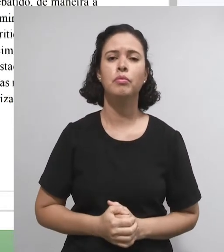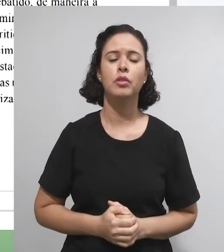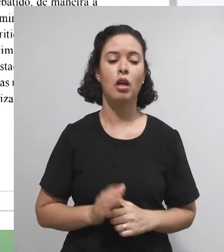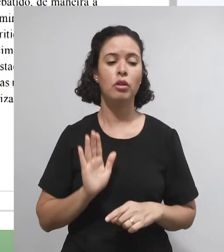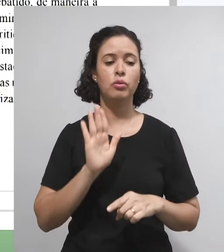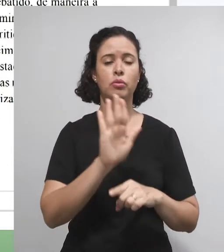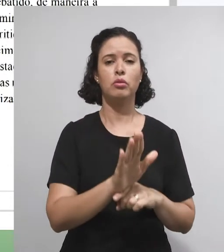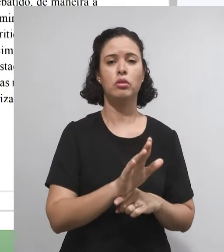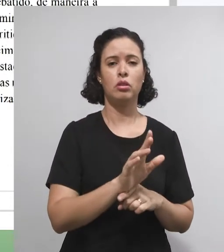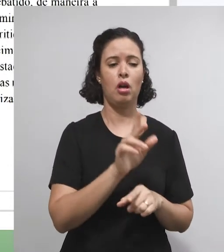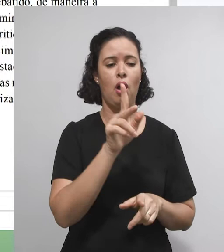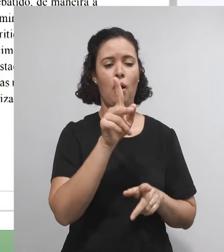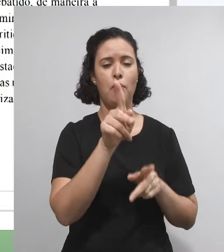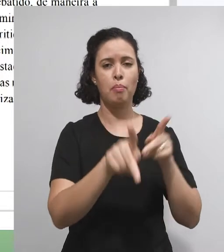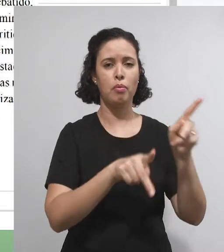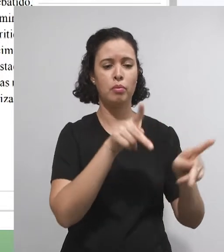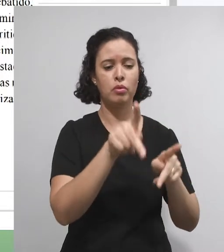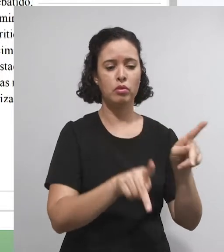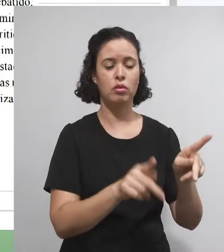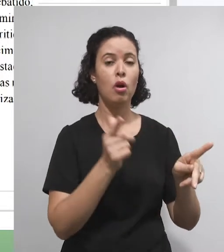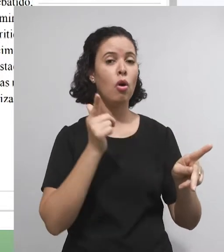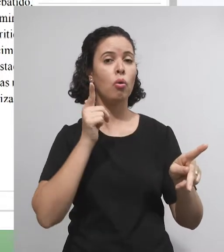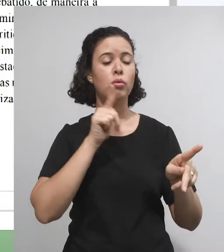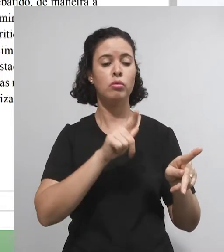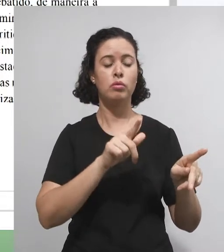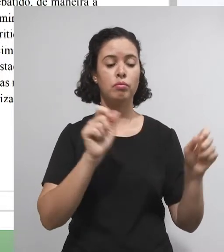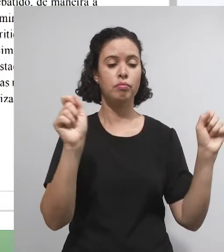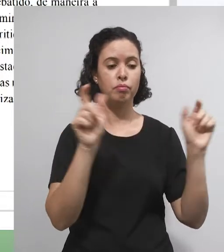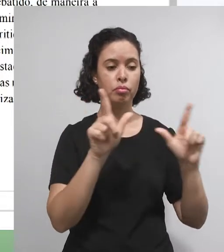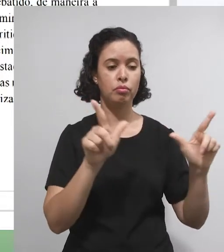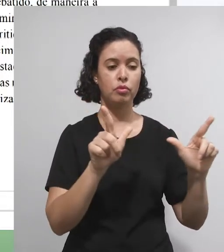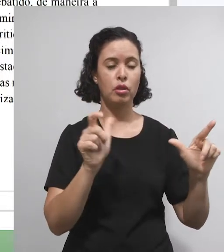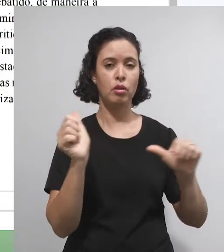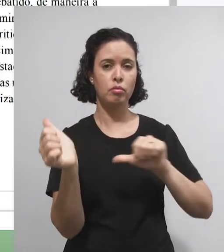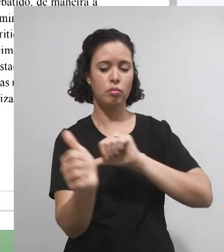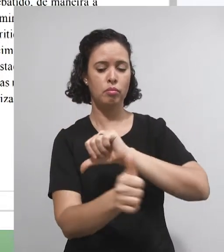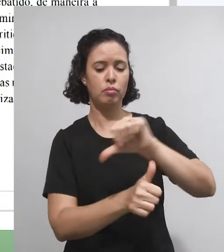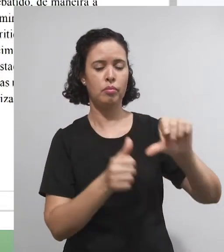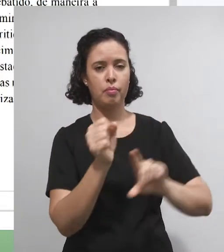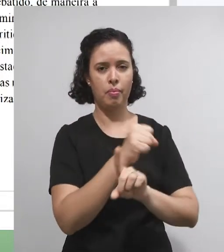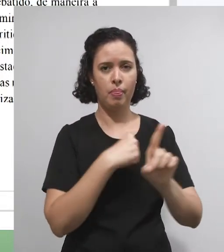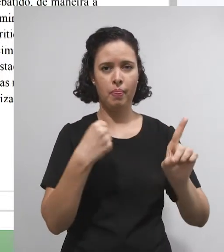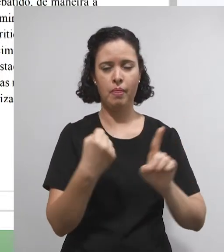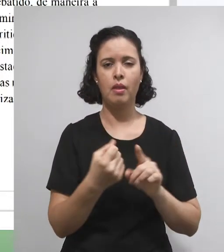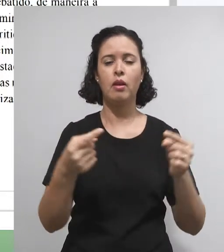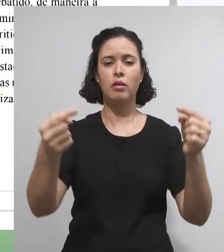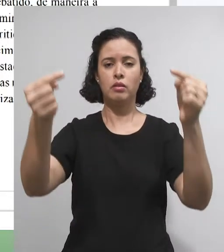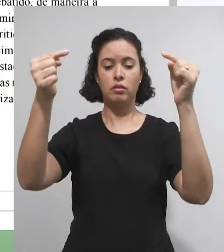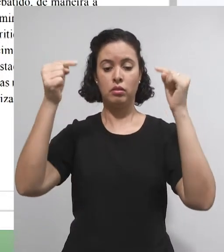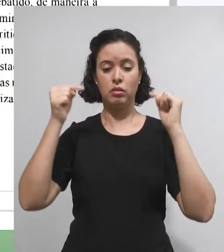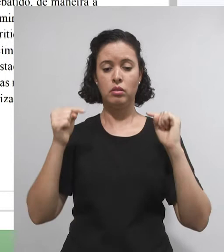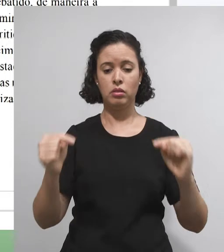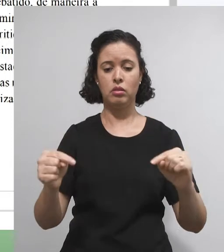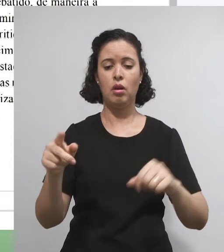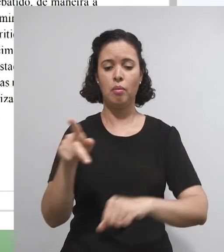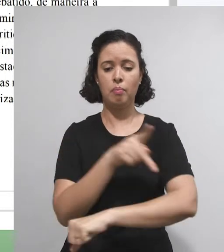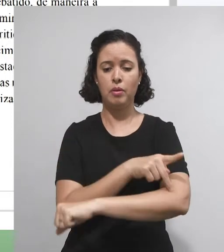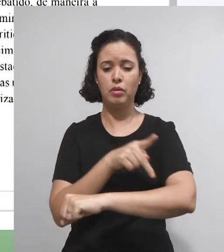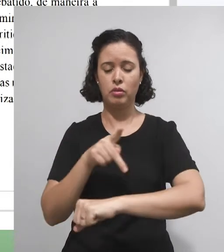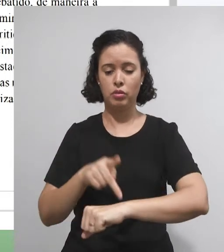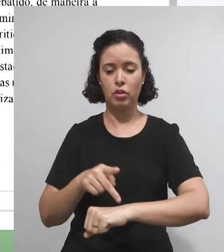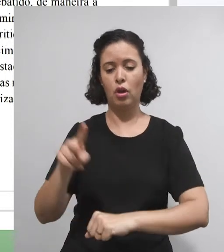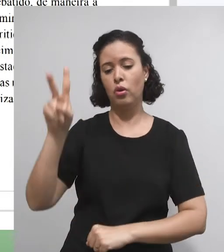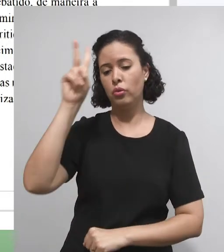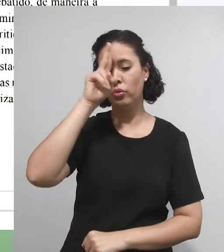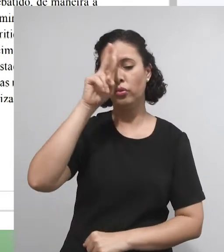de conscientizar a população para fazer a transformação social. Depois vai vir a pedagogia histórico-crítica ou crítica social